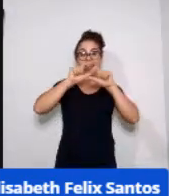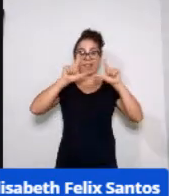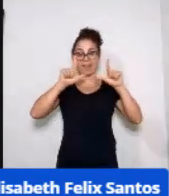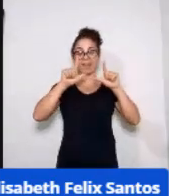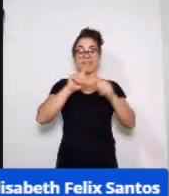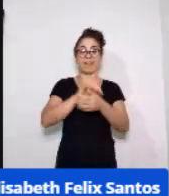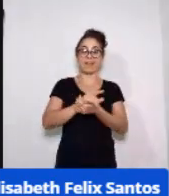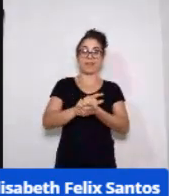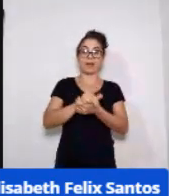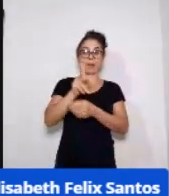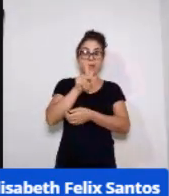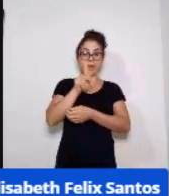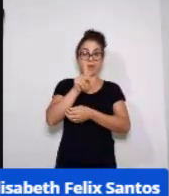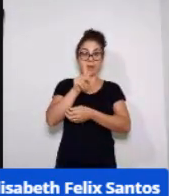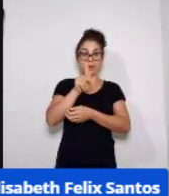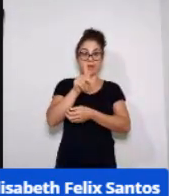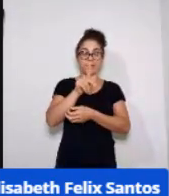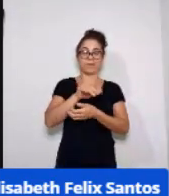Simone.